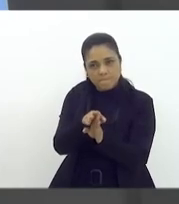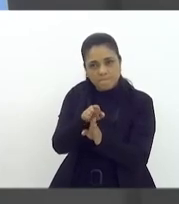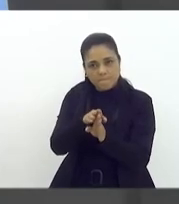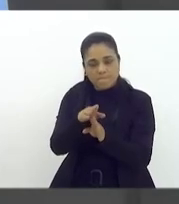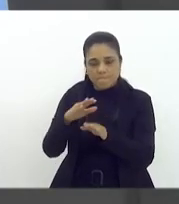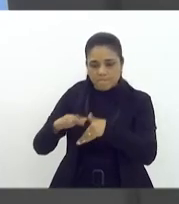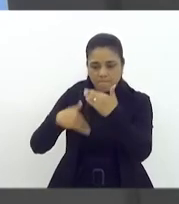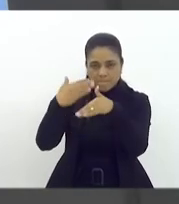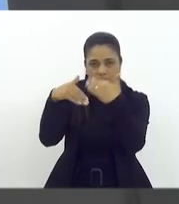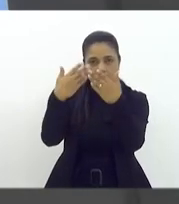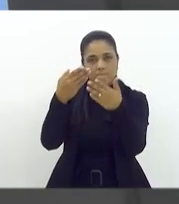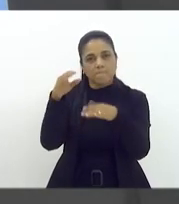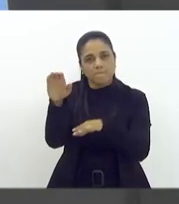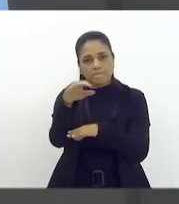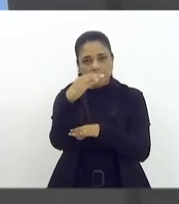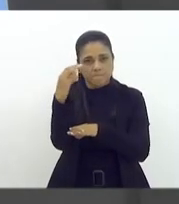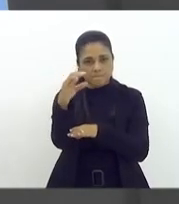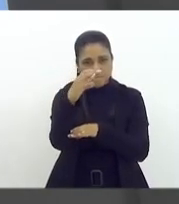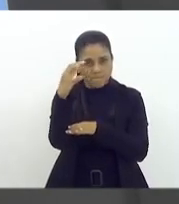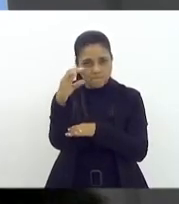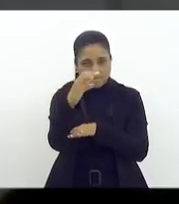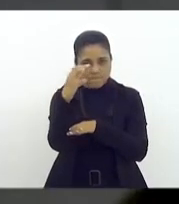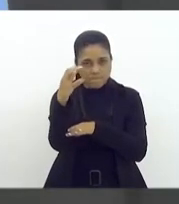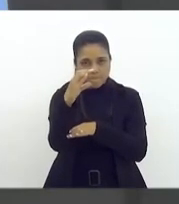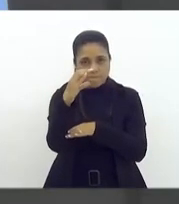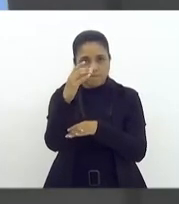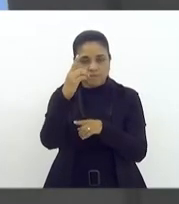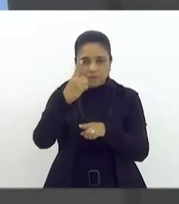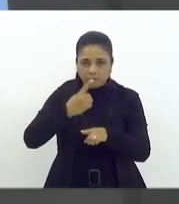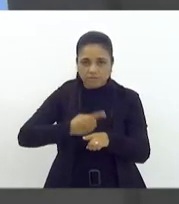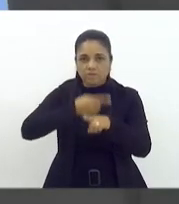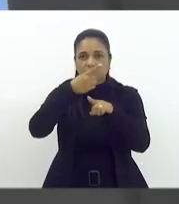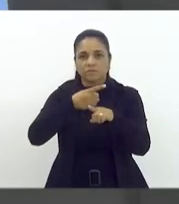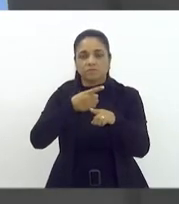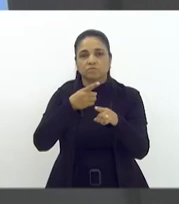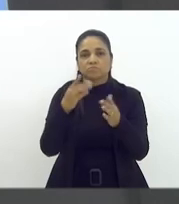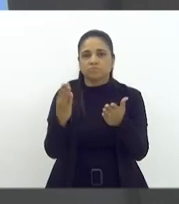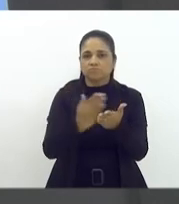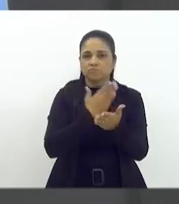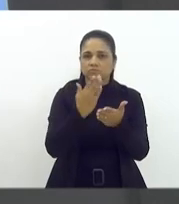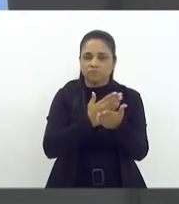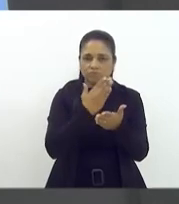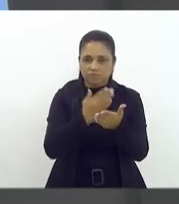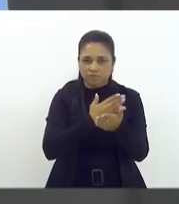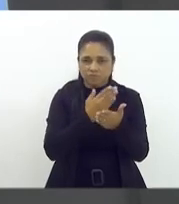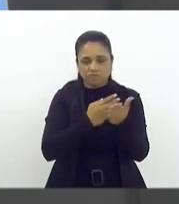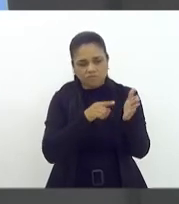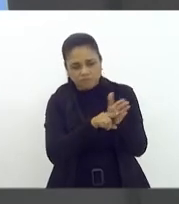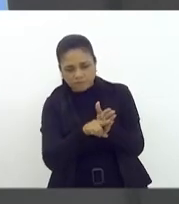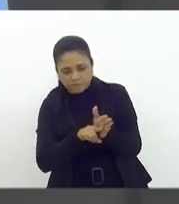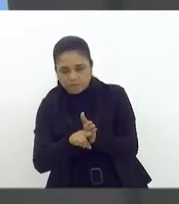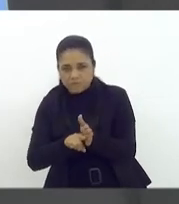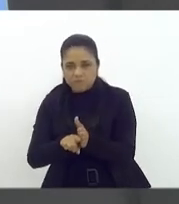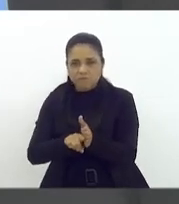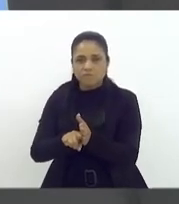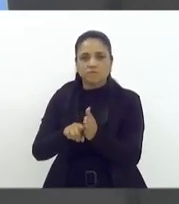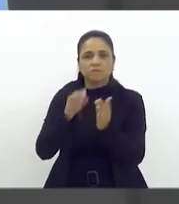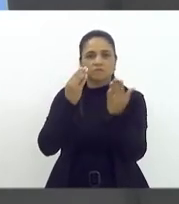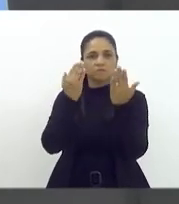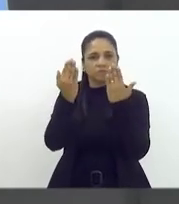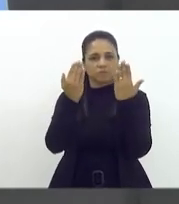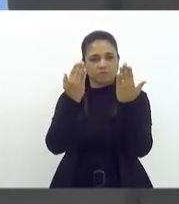avanços científicos já consolidados na literatura que eu da qual eu já mencionei da psicologia do